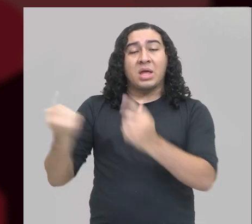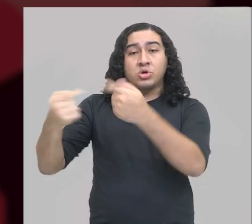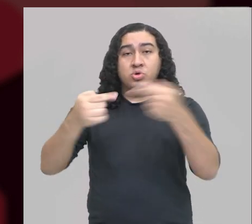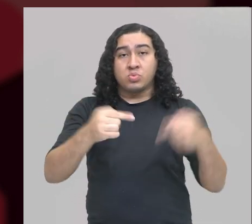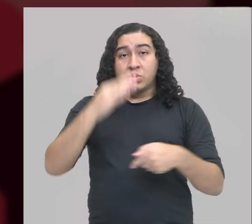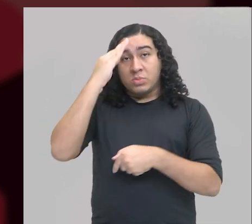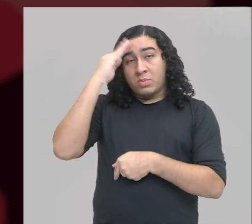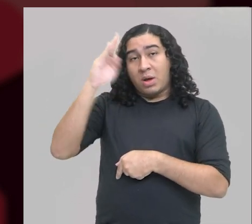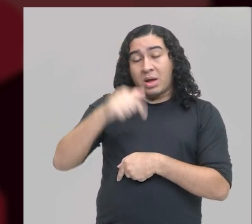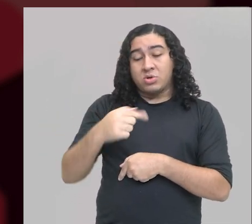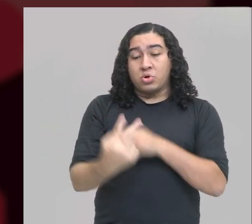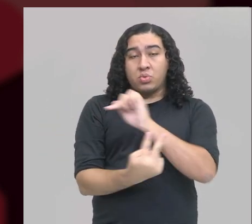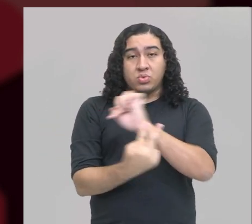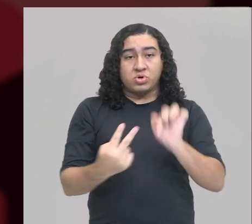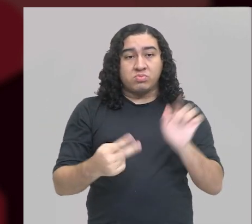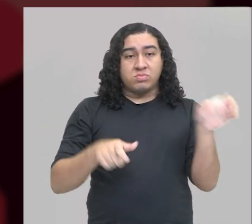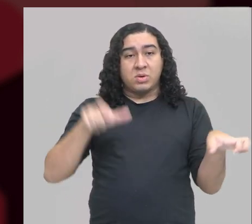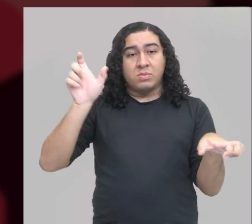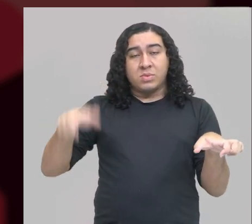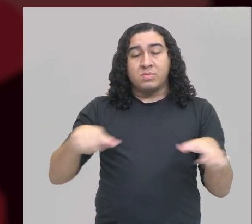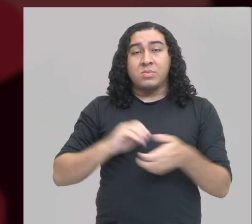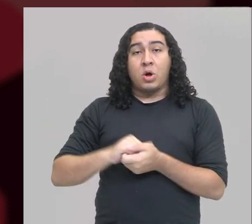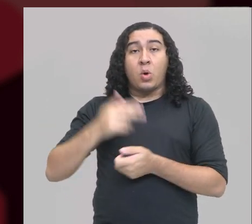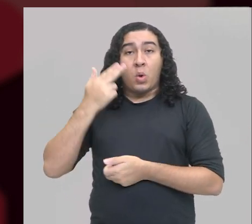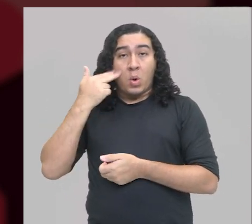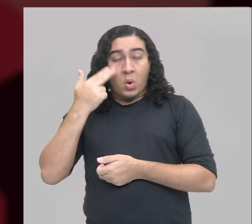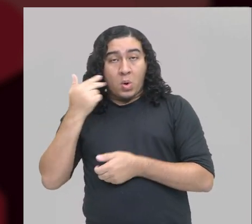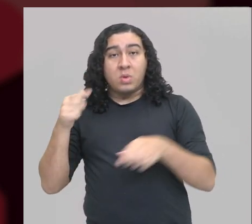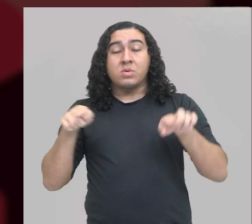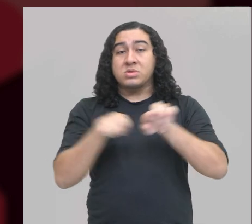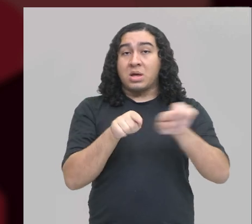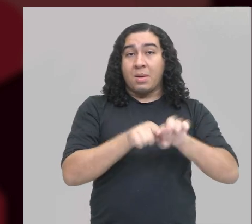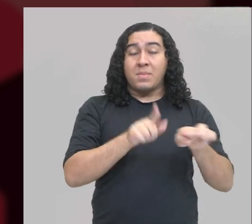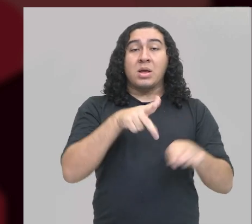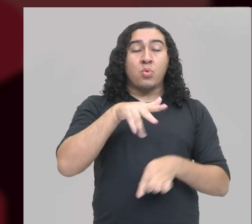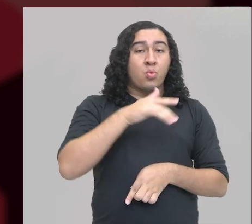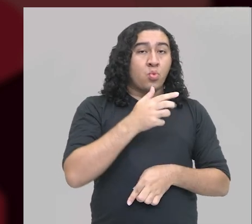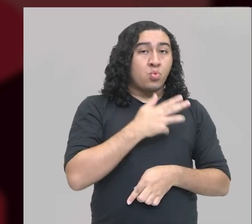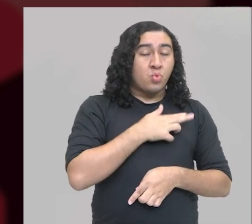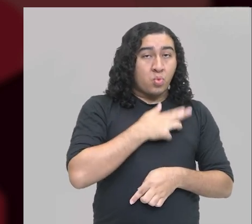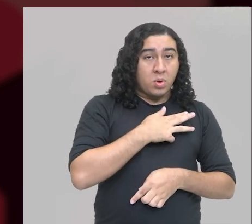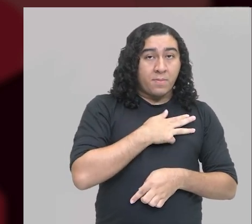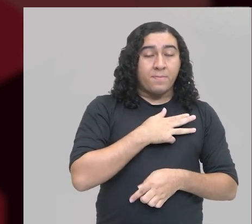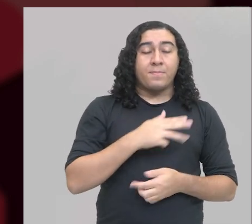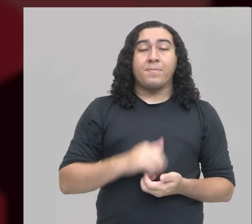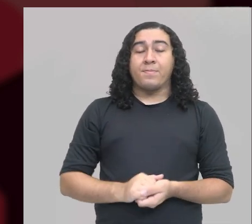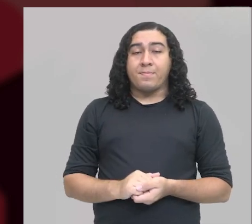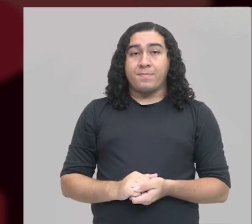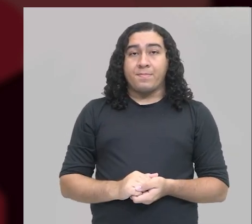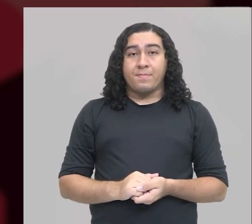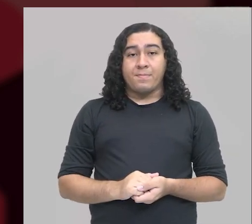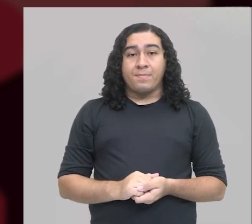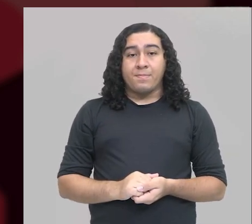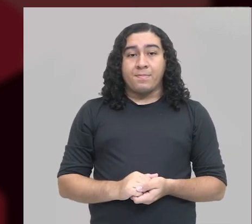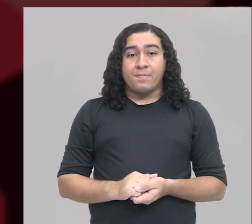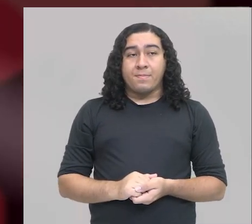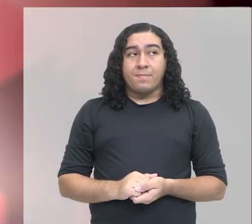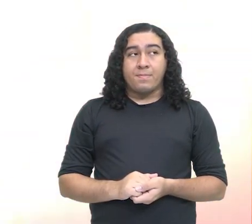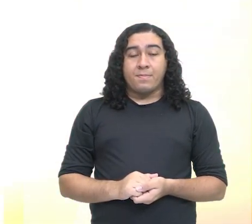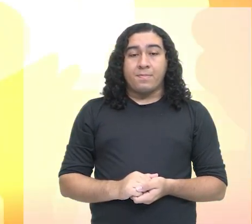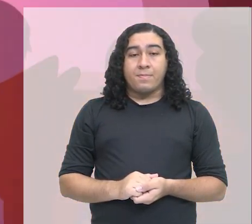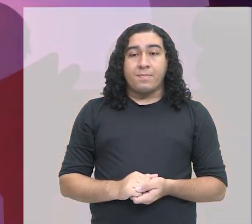foi entre 2 candidatos, Fernando Collor de Mello e Luiz Inácio Lula da Silva.